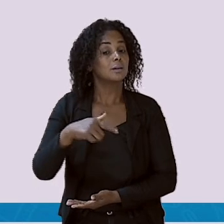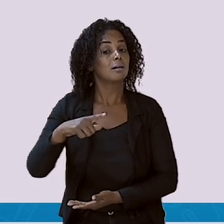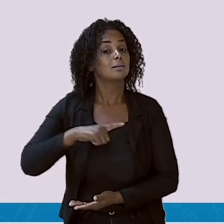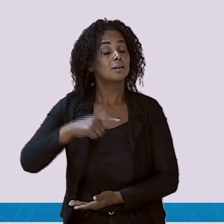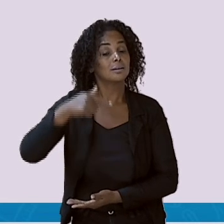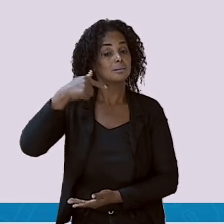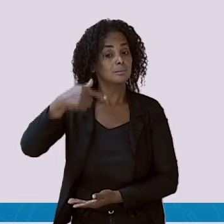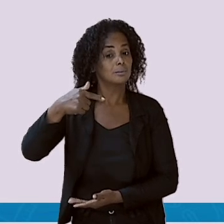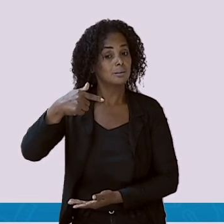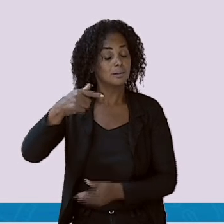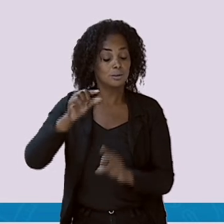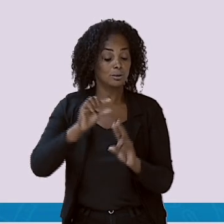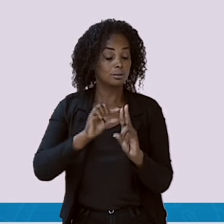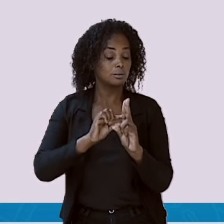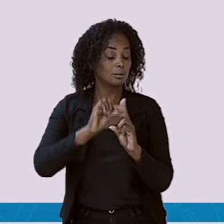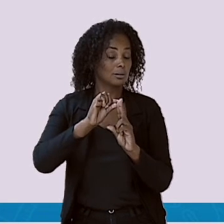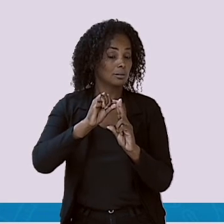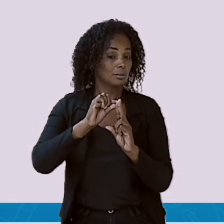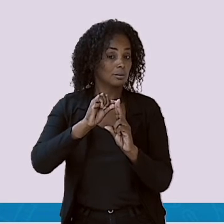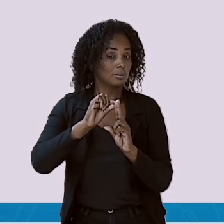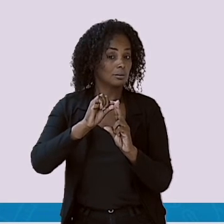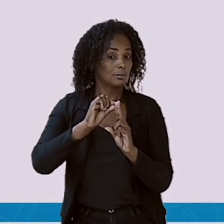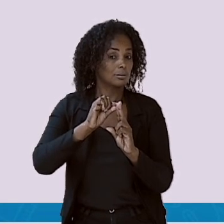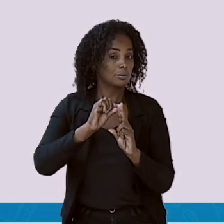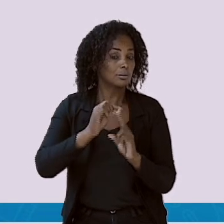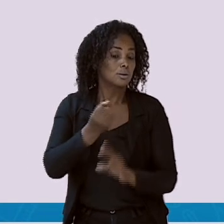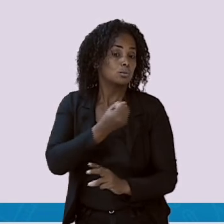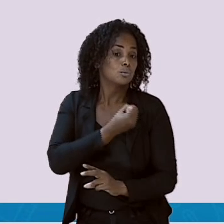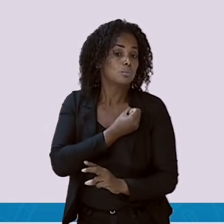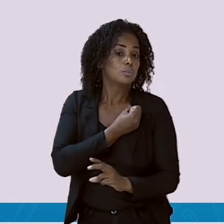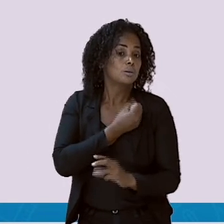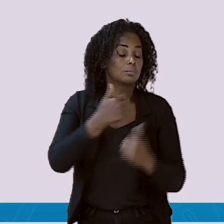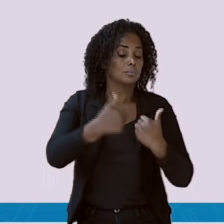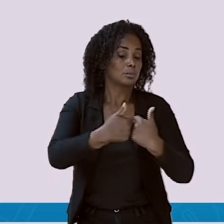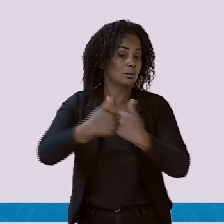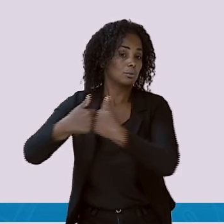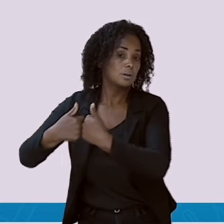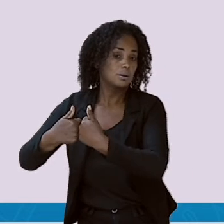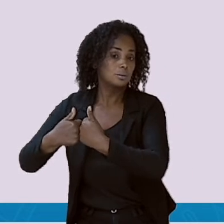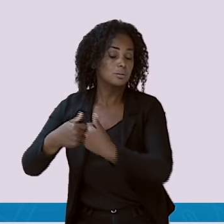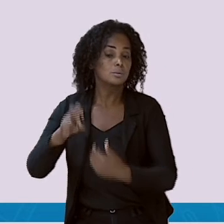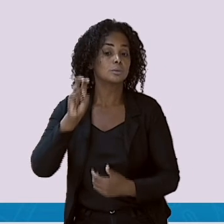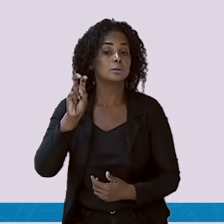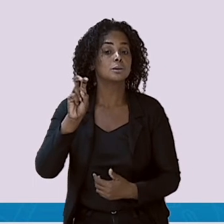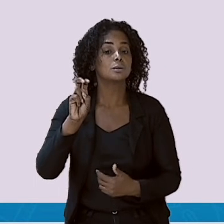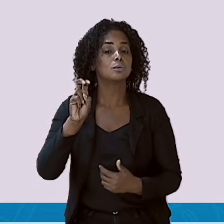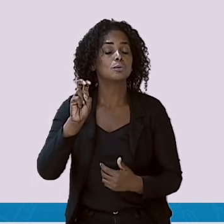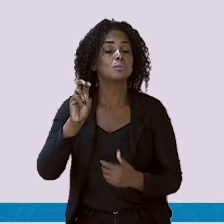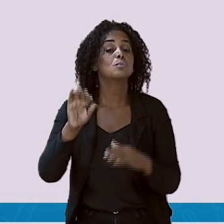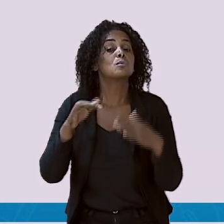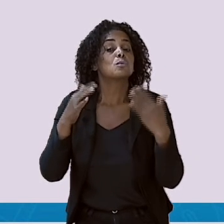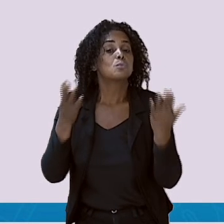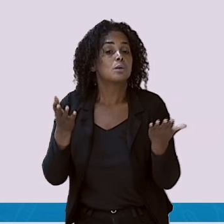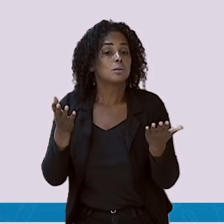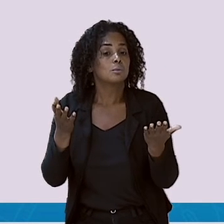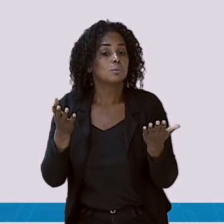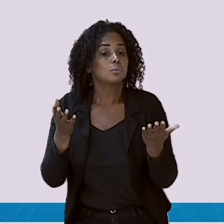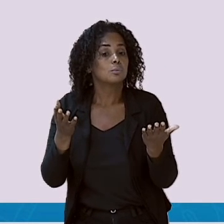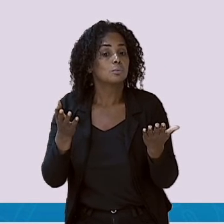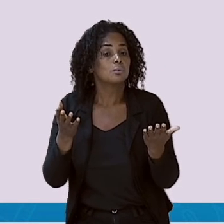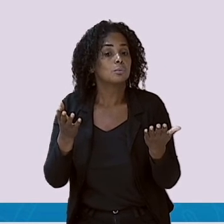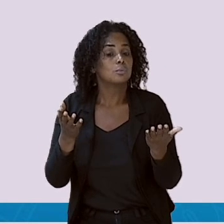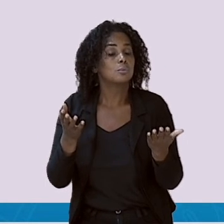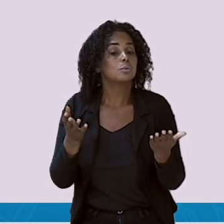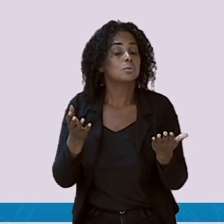número que está do lado da minha dezena é o 5. Então, ele é igual a 5. Assim, como que eu faço?